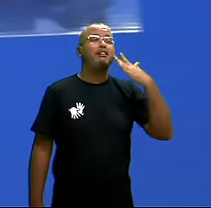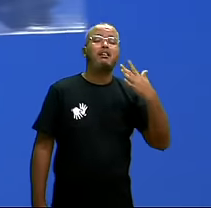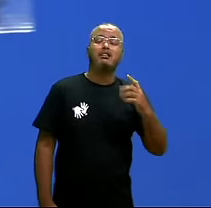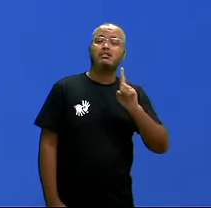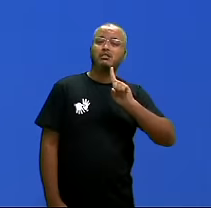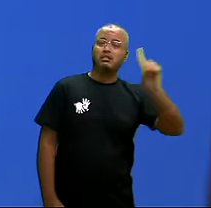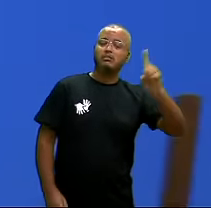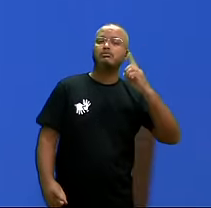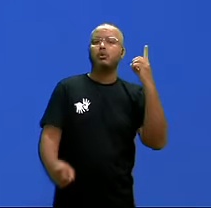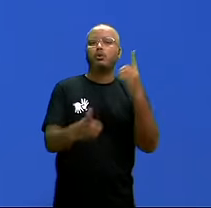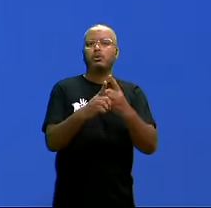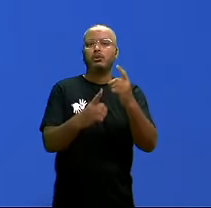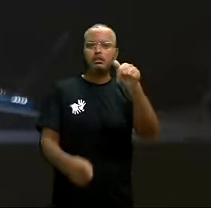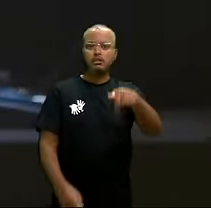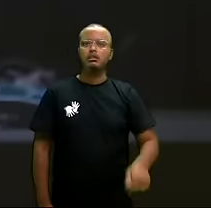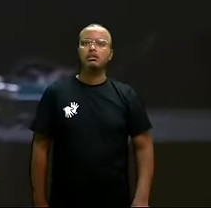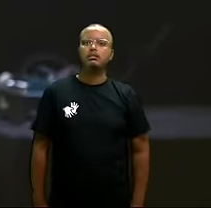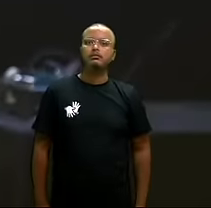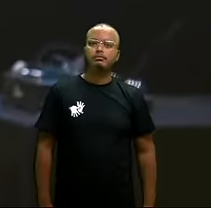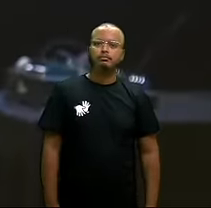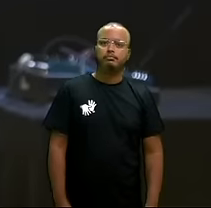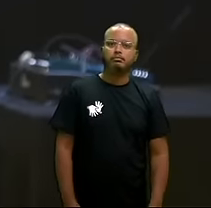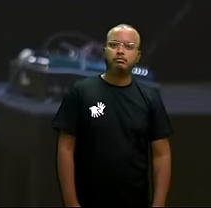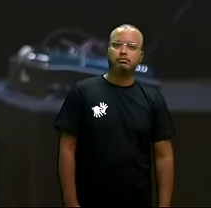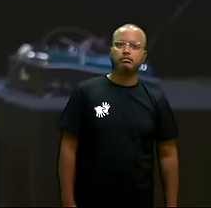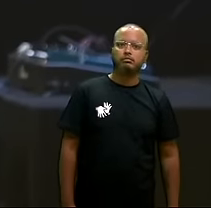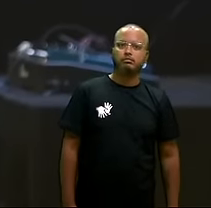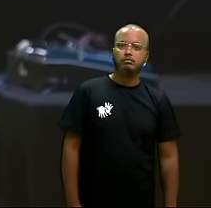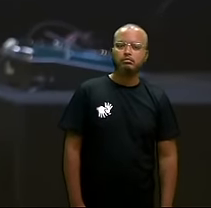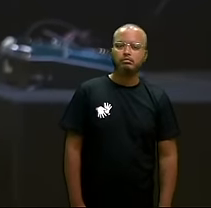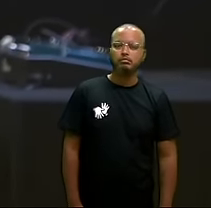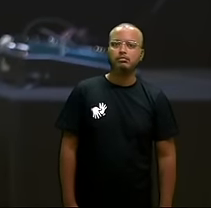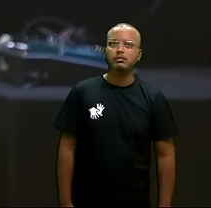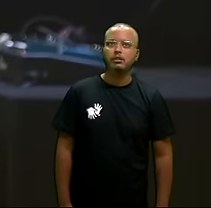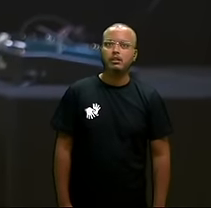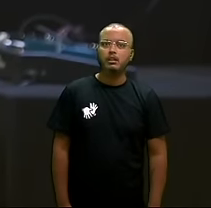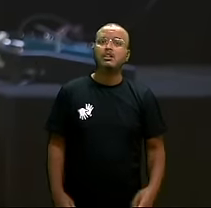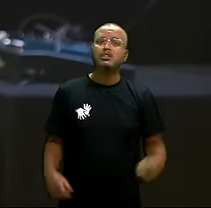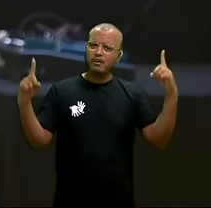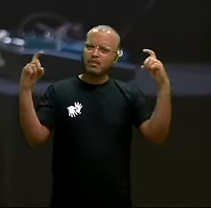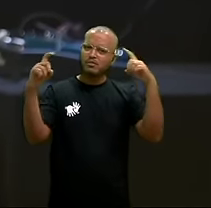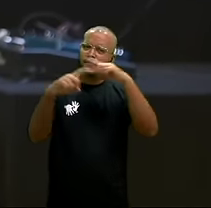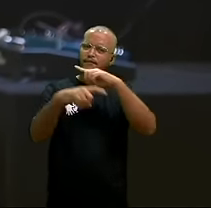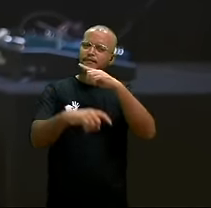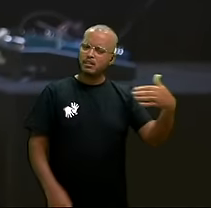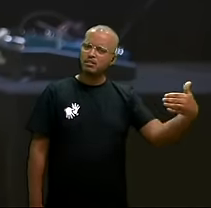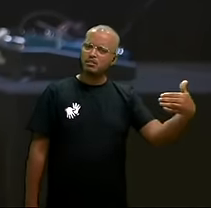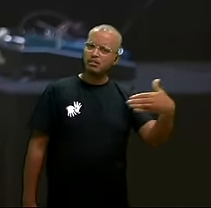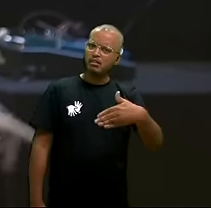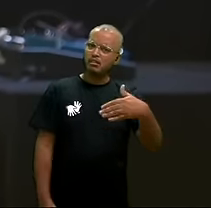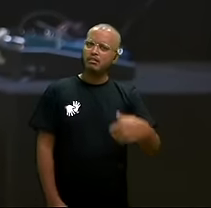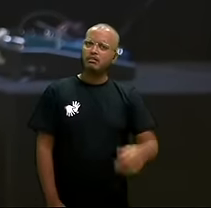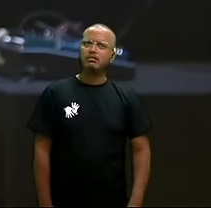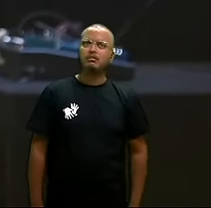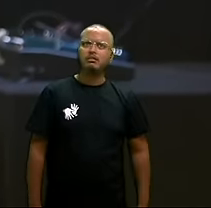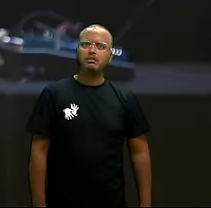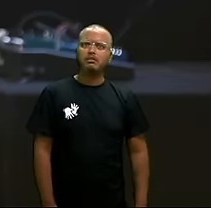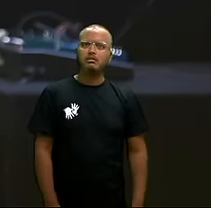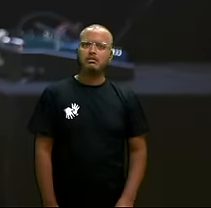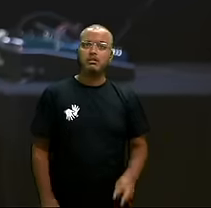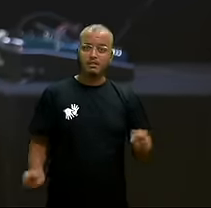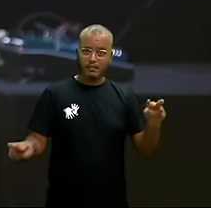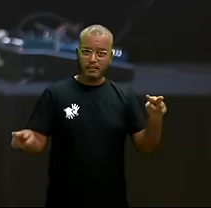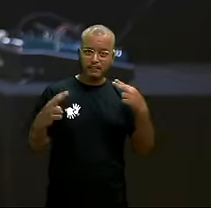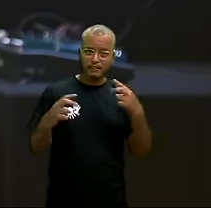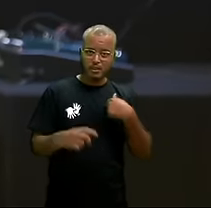de caráter, de integridade, no mundo perdido como está aí fora. Foi muito difícil chegar até aqui, irmão. Não é mole, não. Vocês viram chorando aqui. O que aconteceu